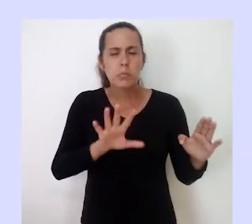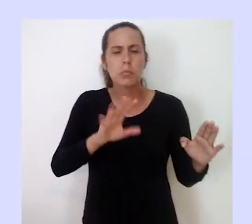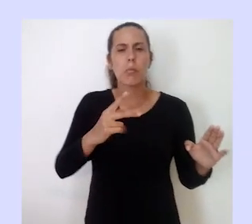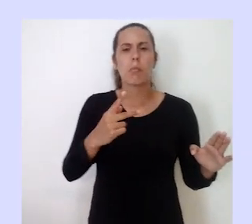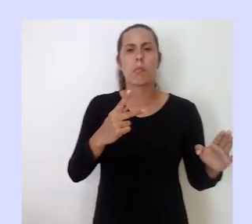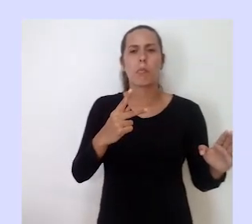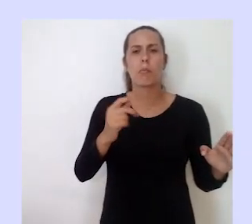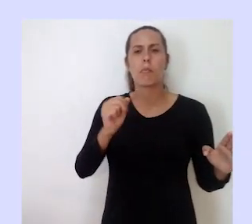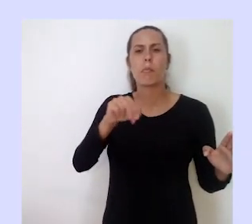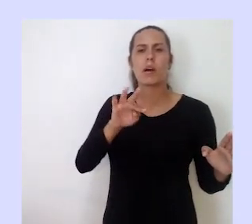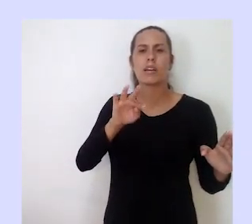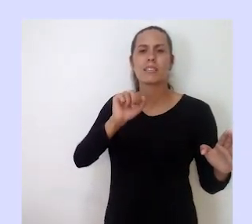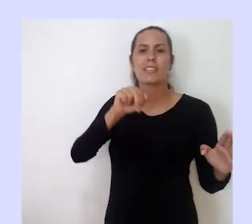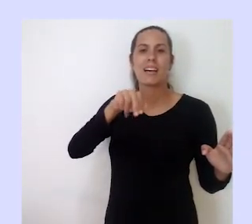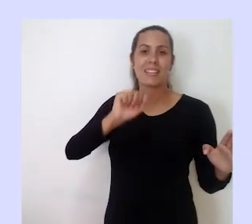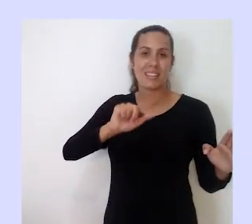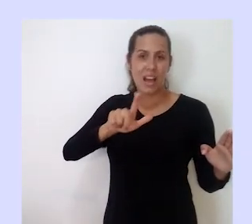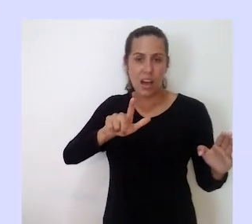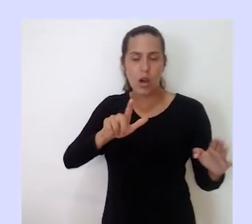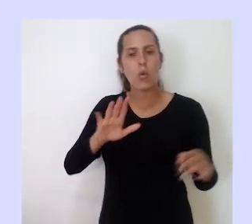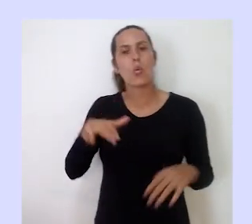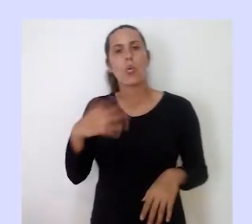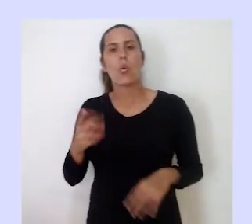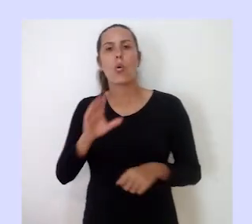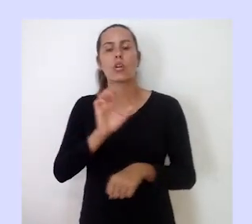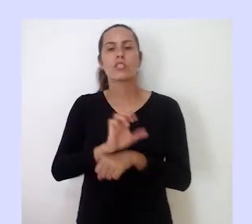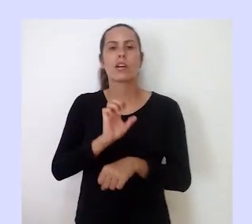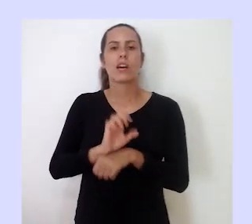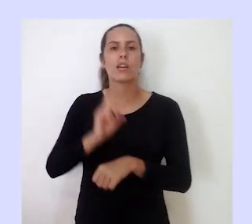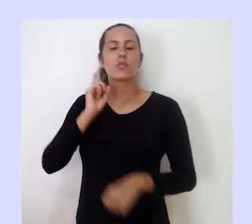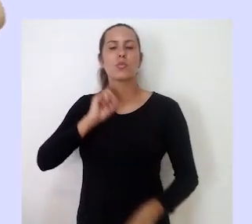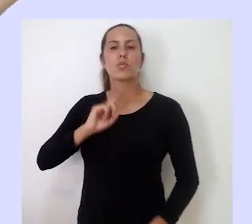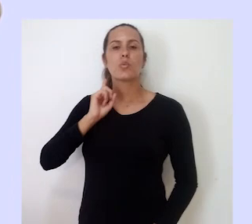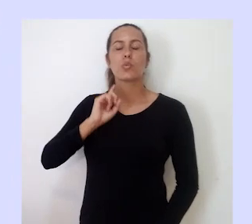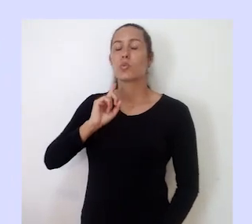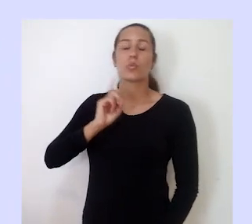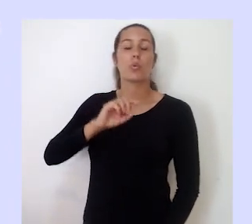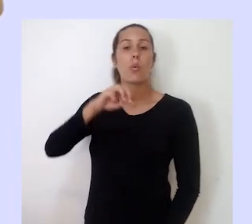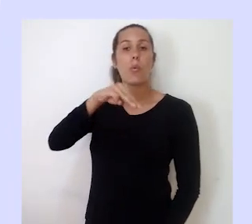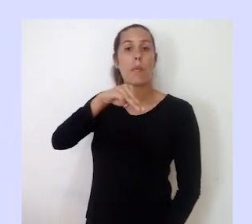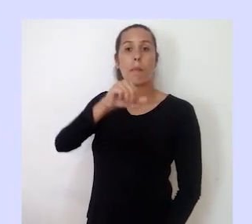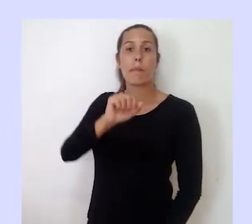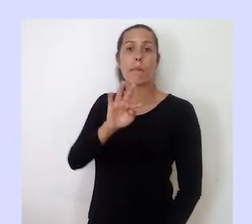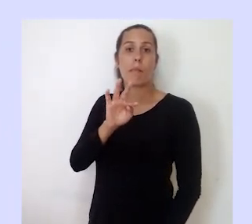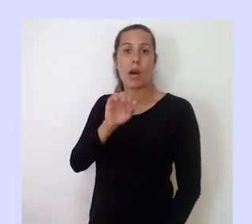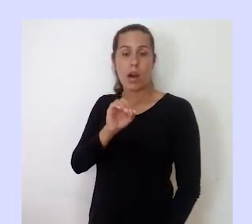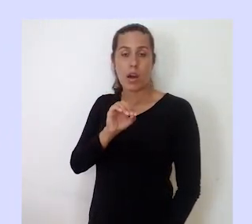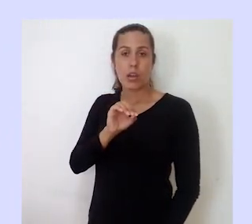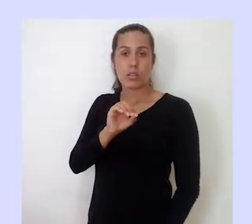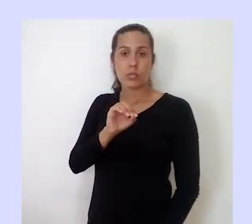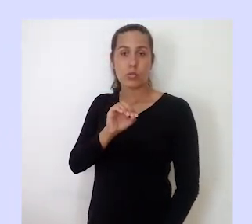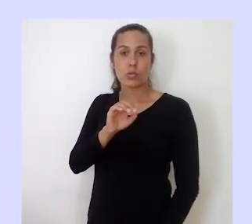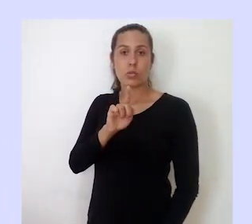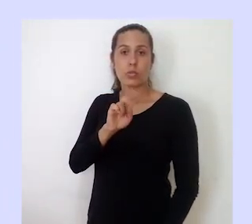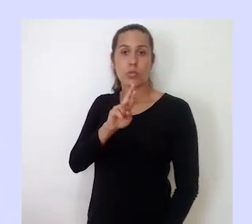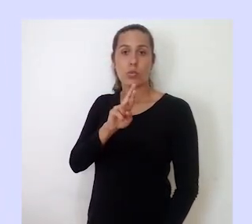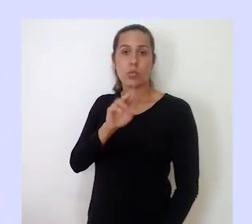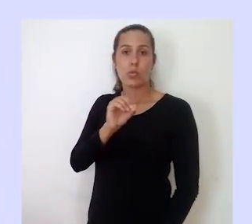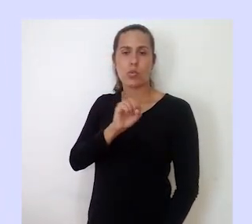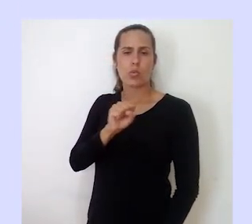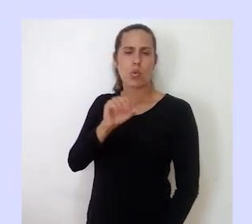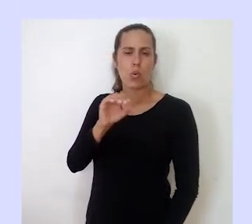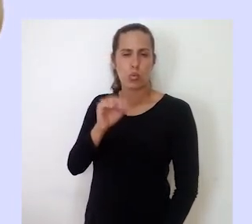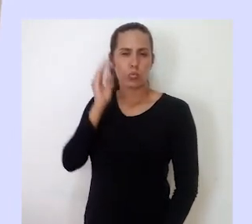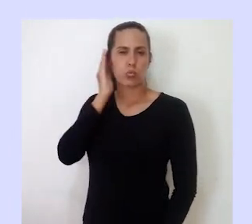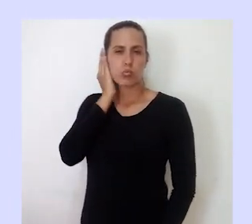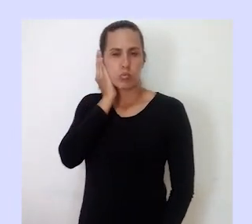Grosso. Mas eu quero deixar um recado para vocês. Os incêndios que estão ocorrendo agora, neste momento, tanto no